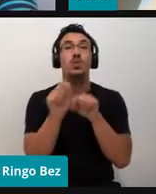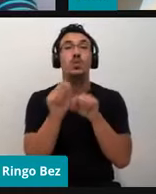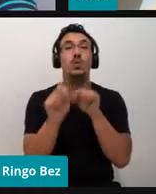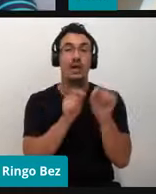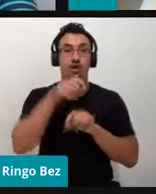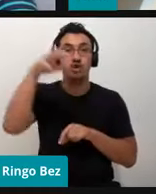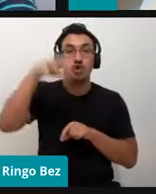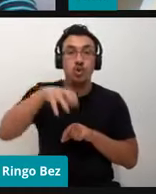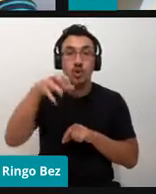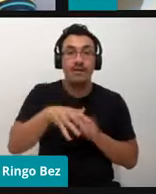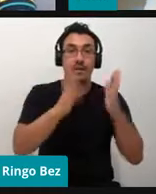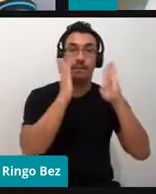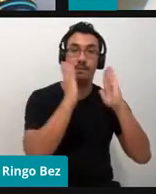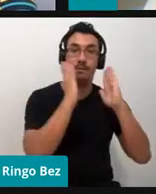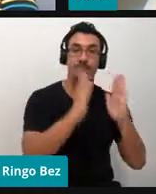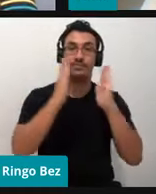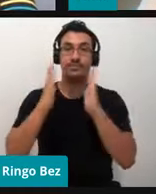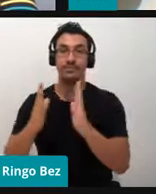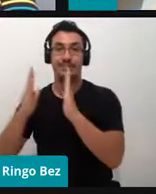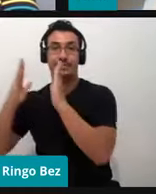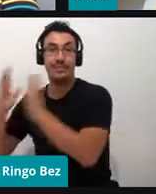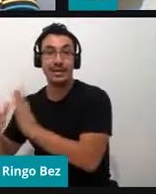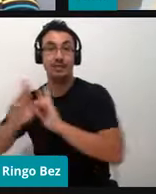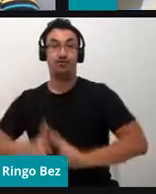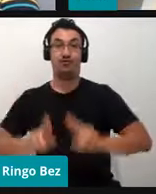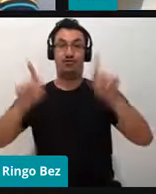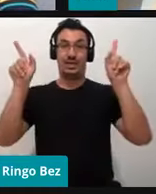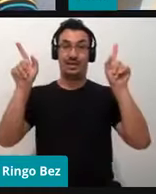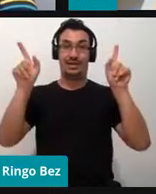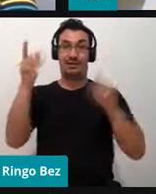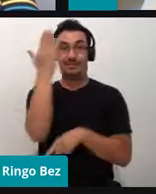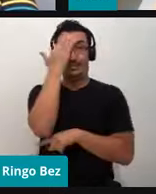está diferenciado. Né? Um fator